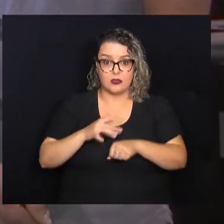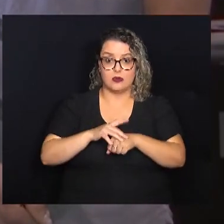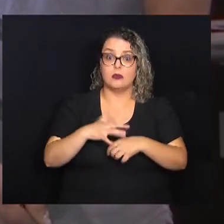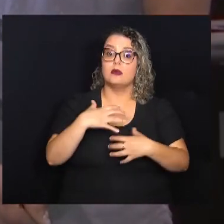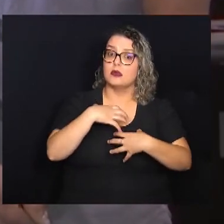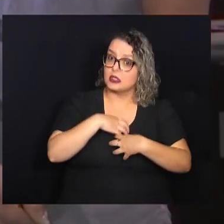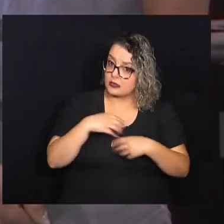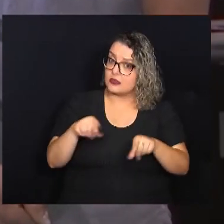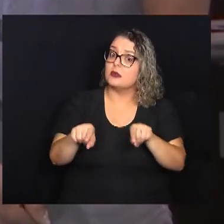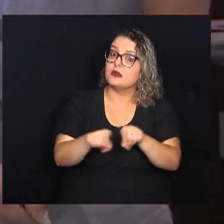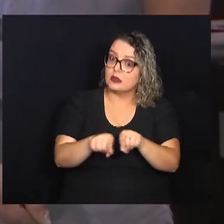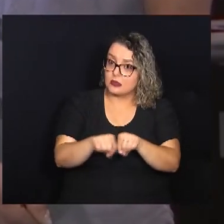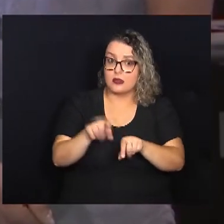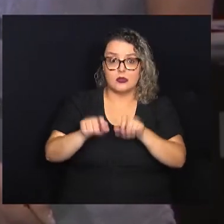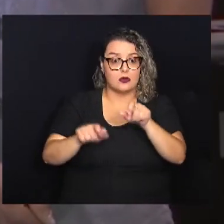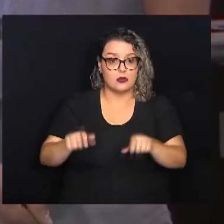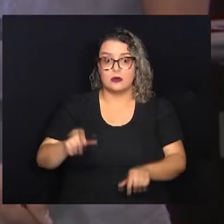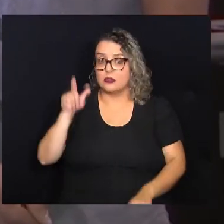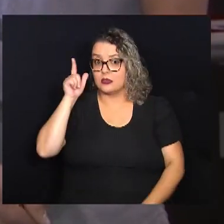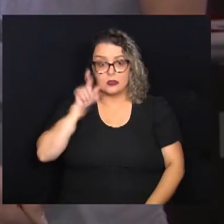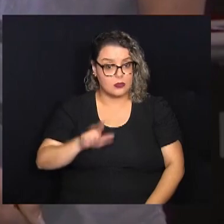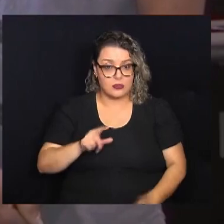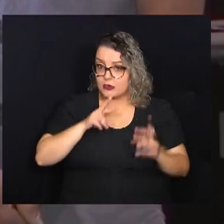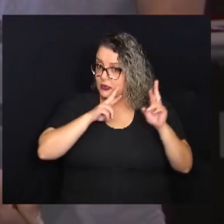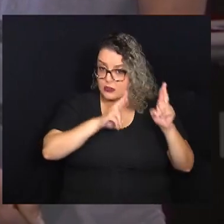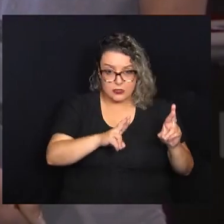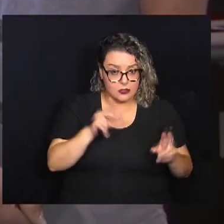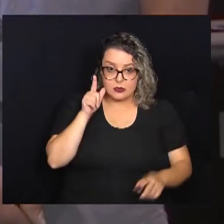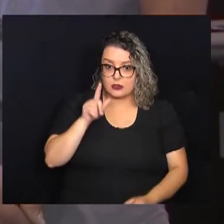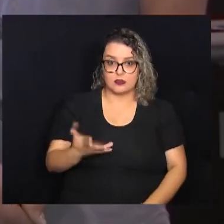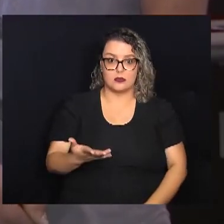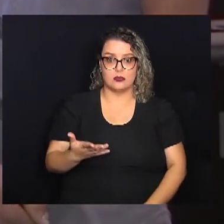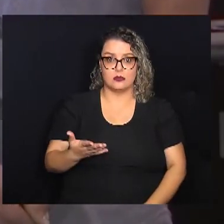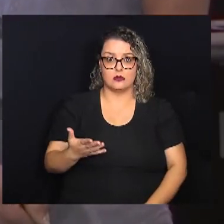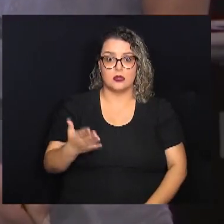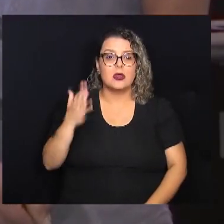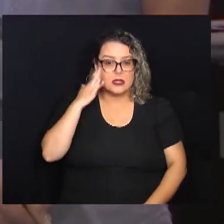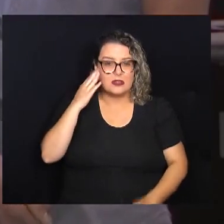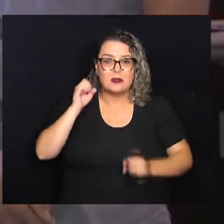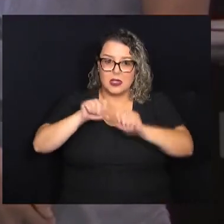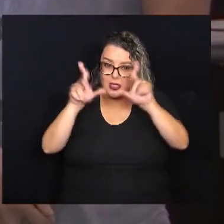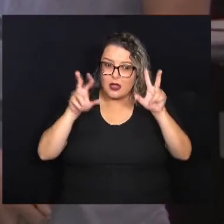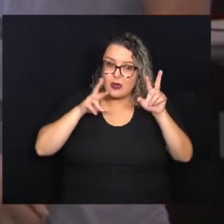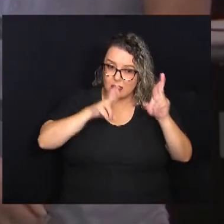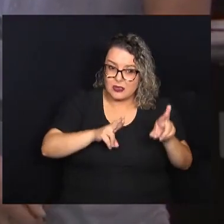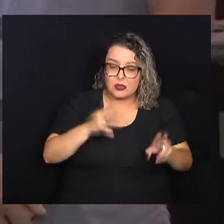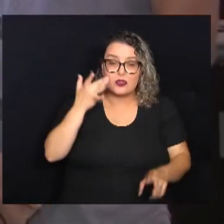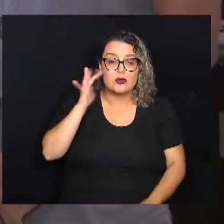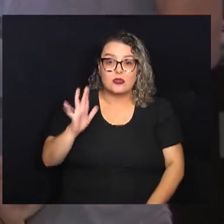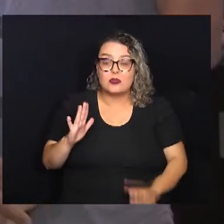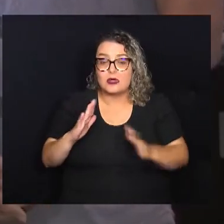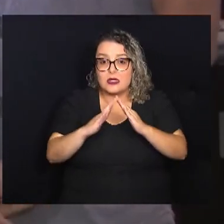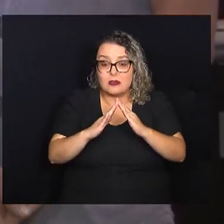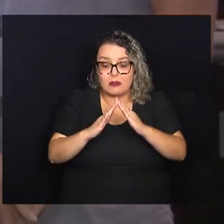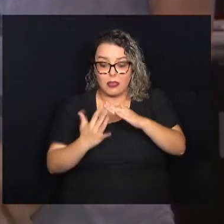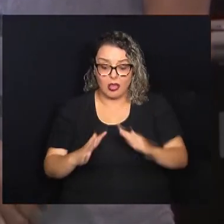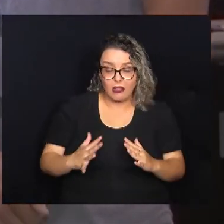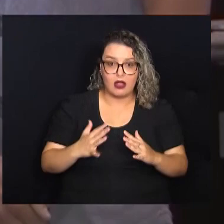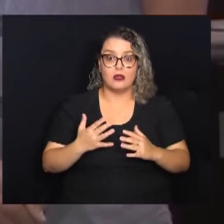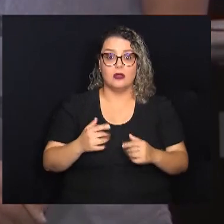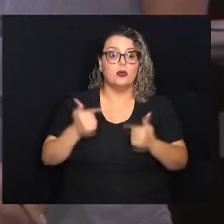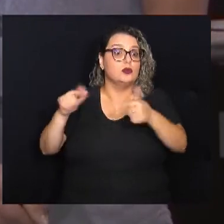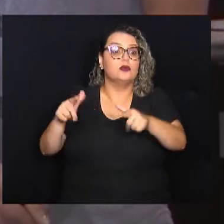emocionais, inclusive, que as pessoas não estão conseguindo dormir. Sabe o que é você acordar e dormir sem saber se sua casa vai ser derrubada, para onde